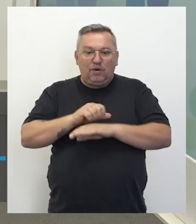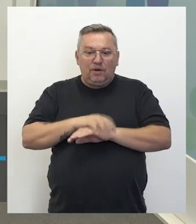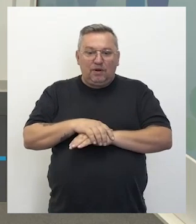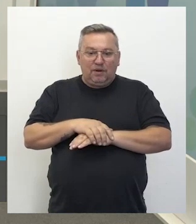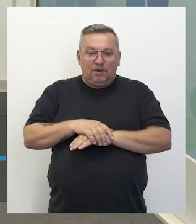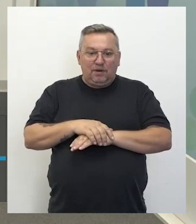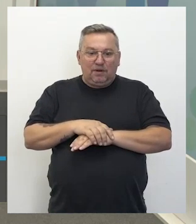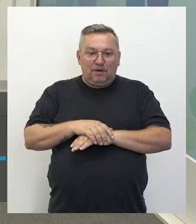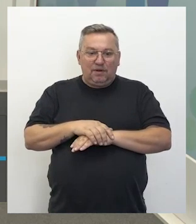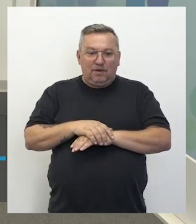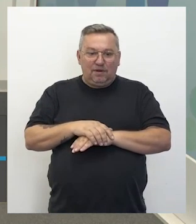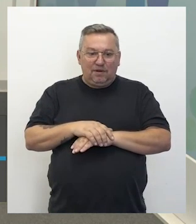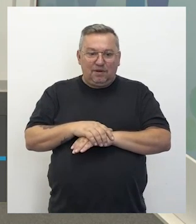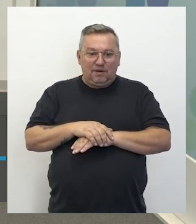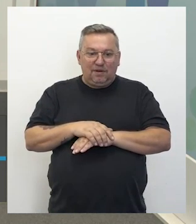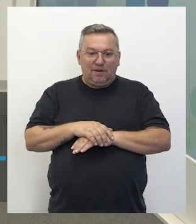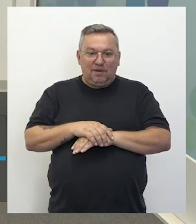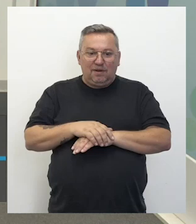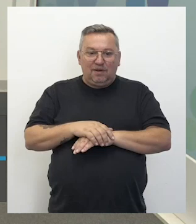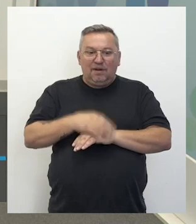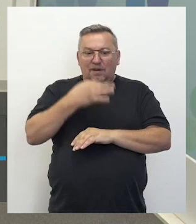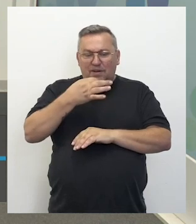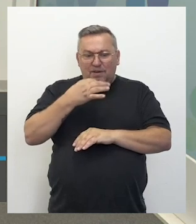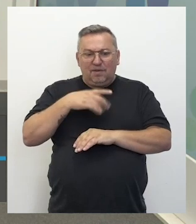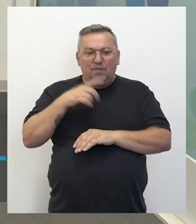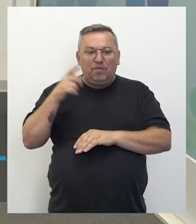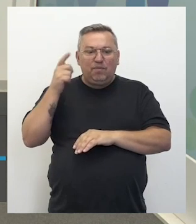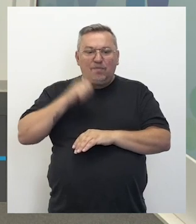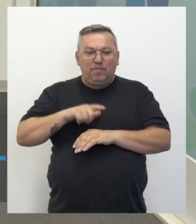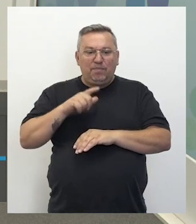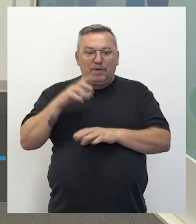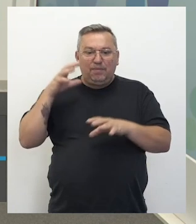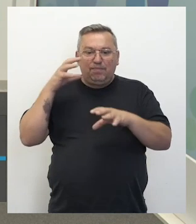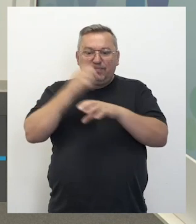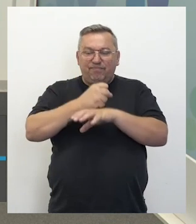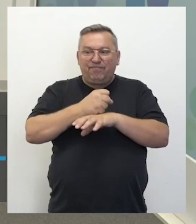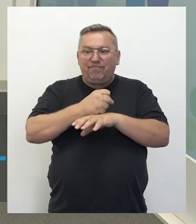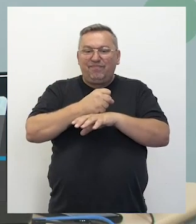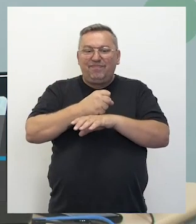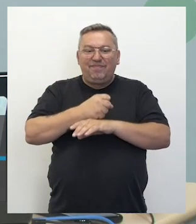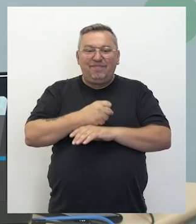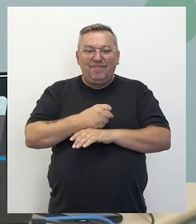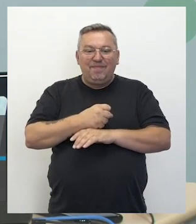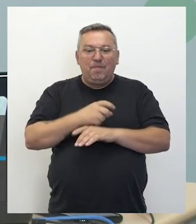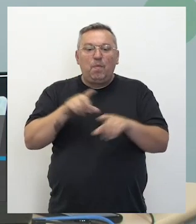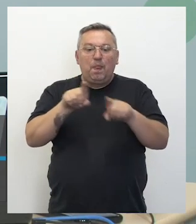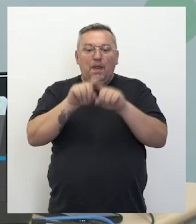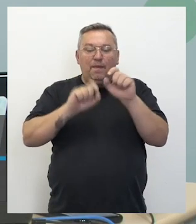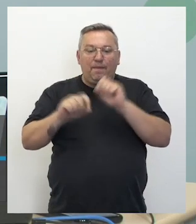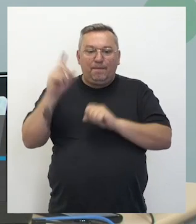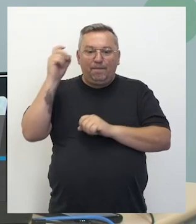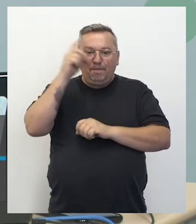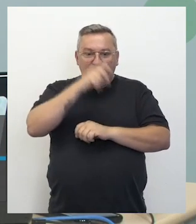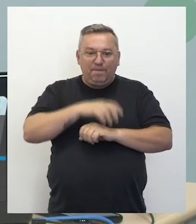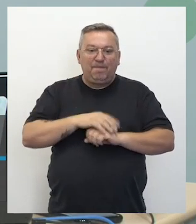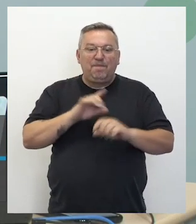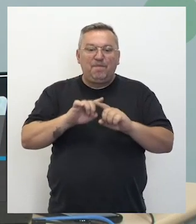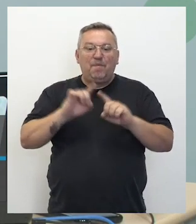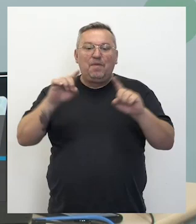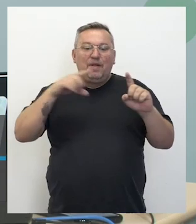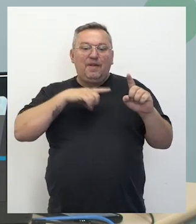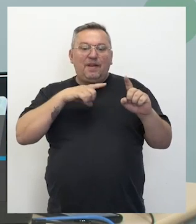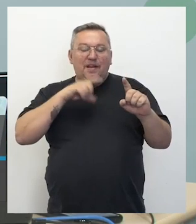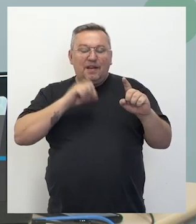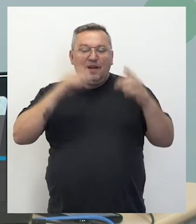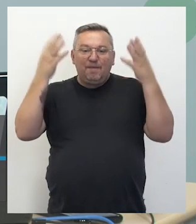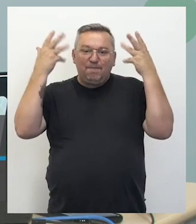a que cabeça? acho que normalmente o predador pega distraído, né? E aí é complicado. Mas tem